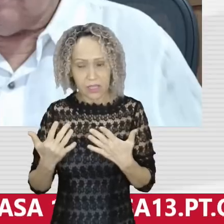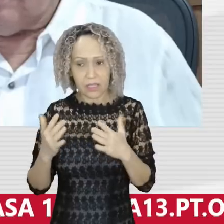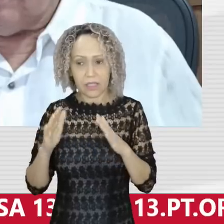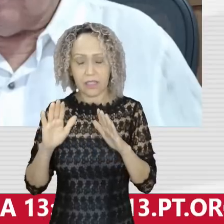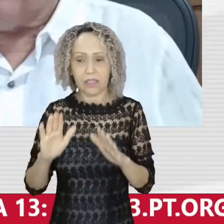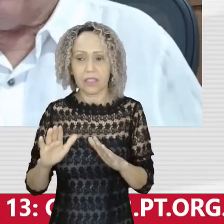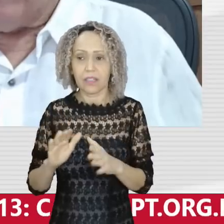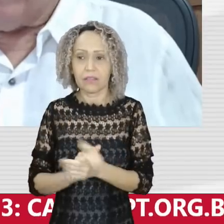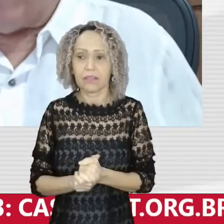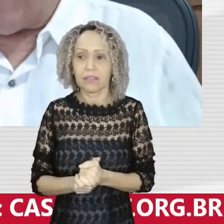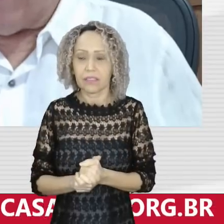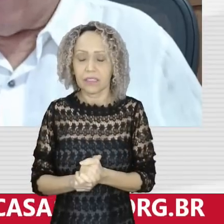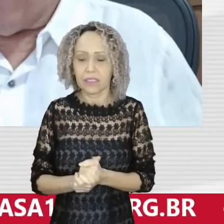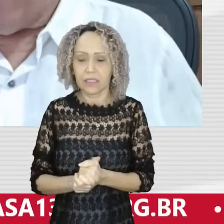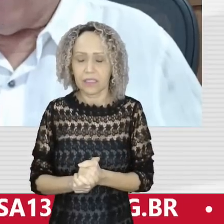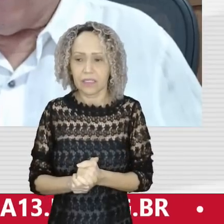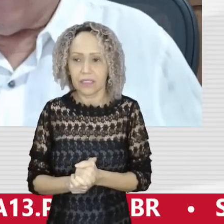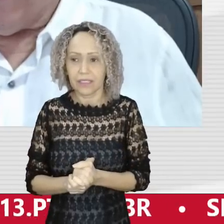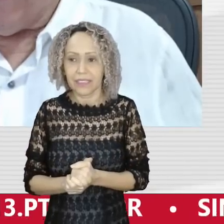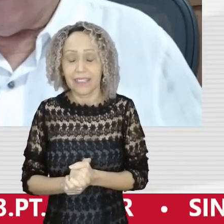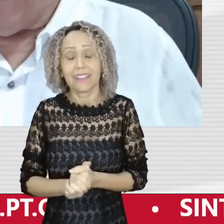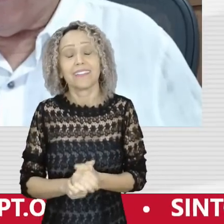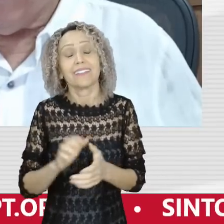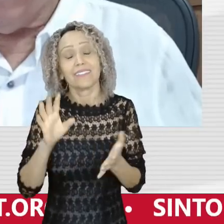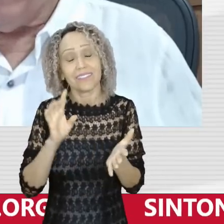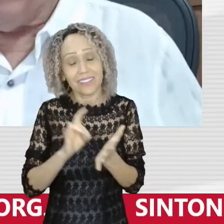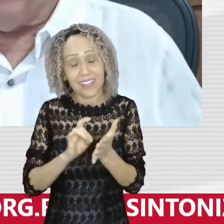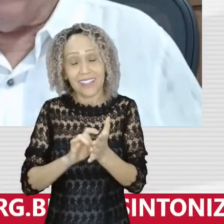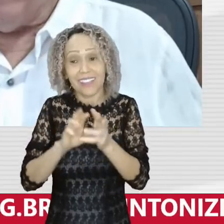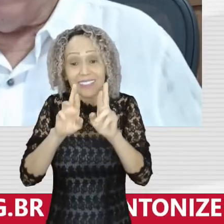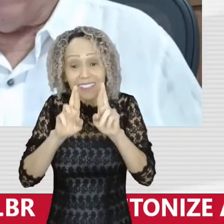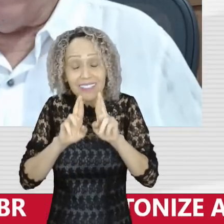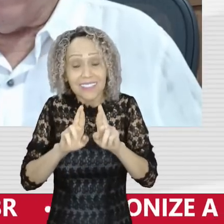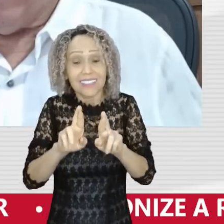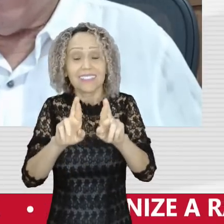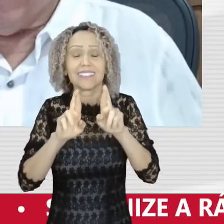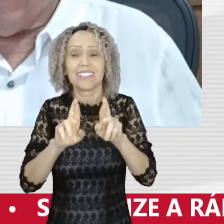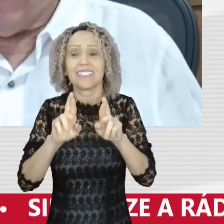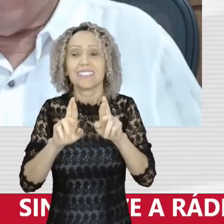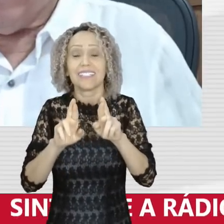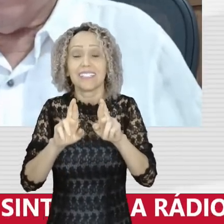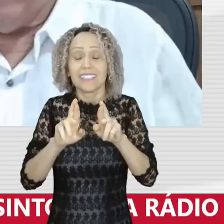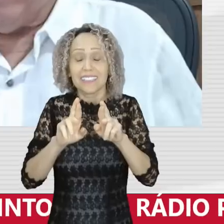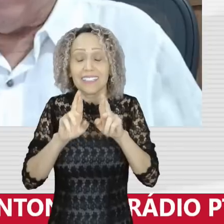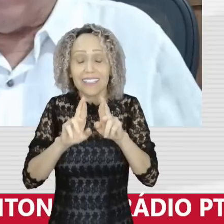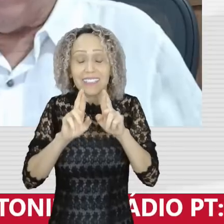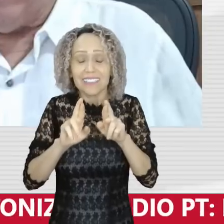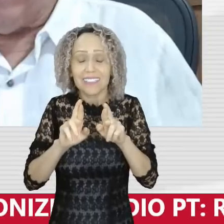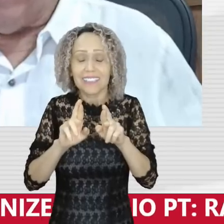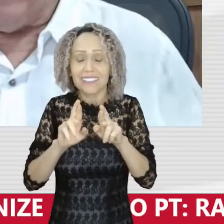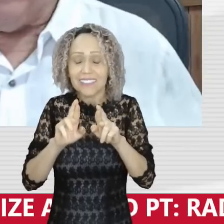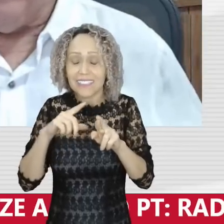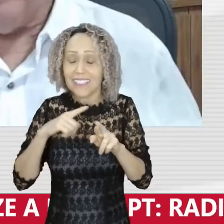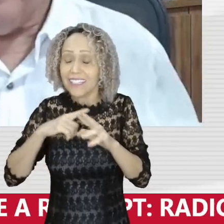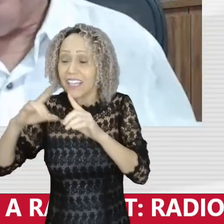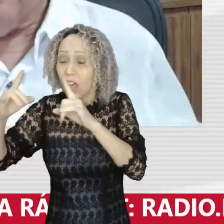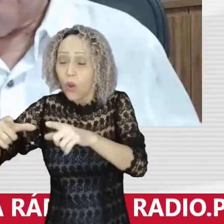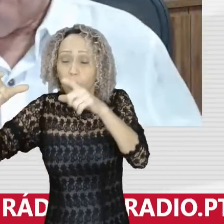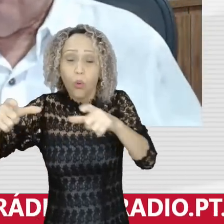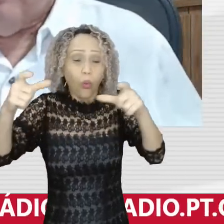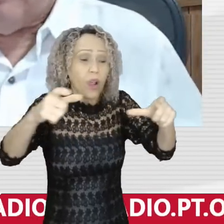gente, que a gente não consiga acomodar a todos. Mas, na medida do possível, a gente quer que todo mundo fique muito bem acolhido aqui.